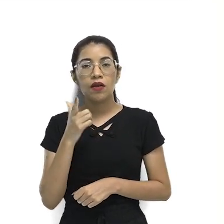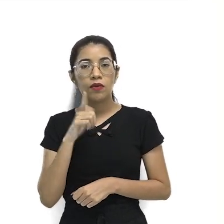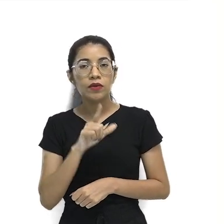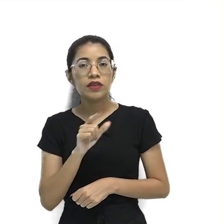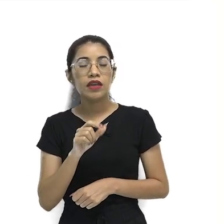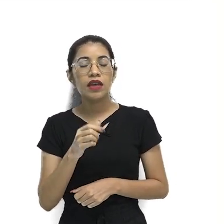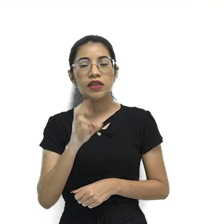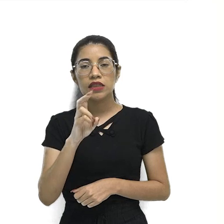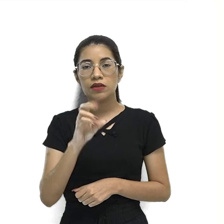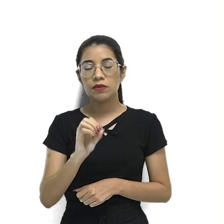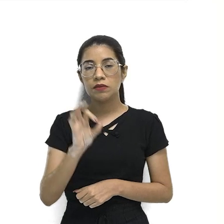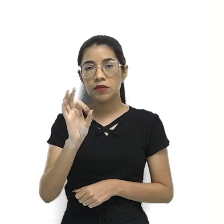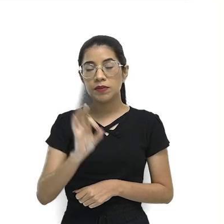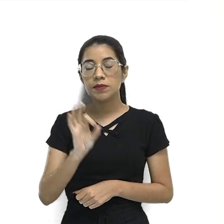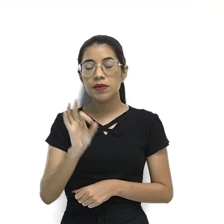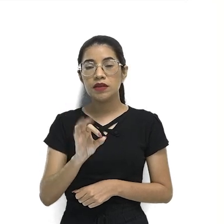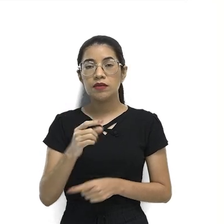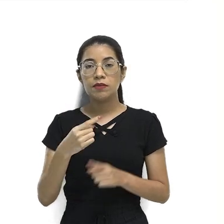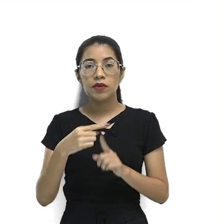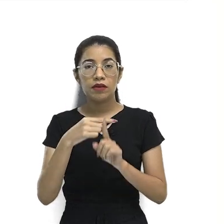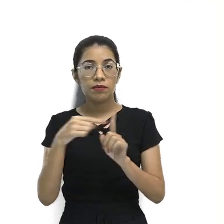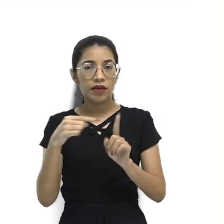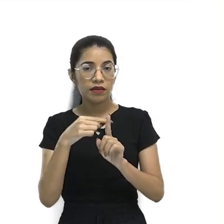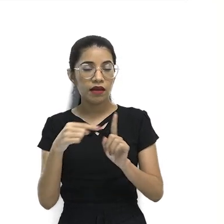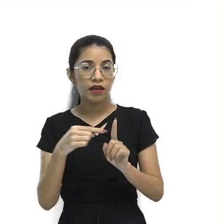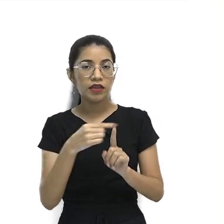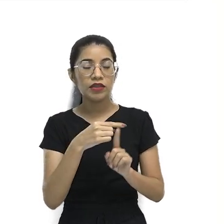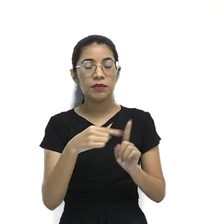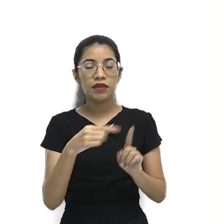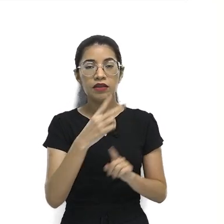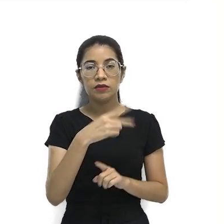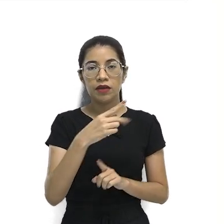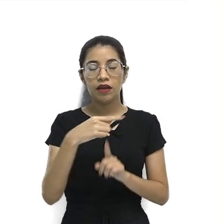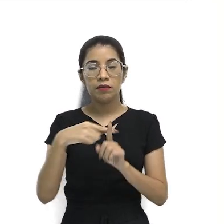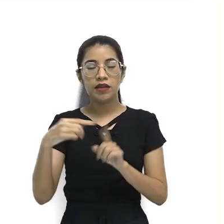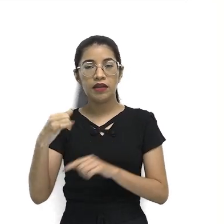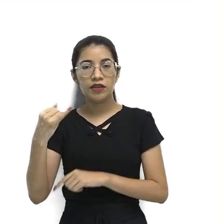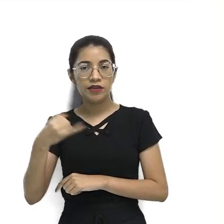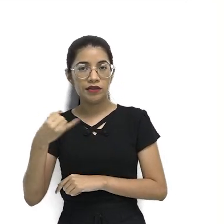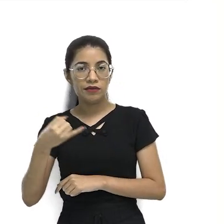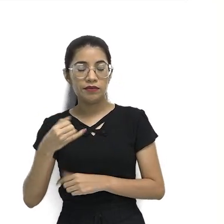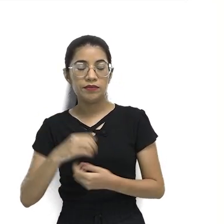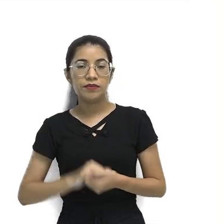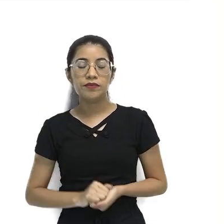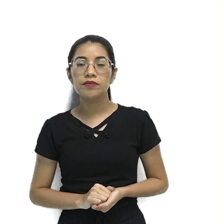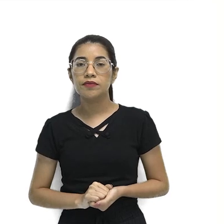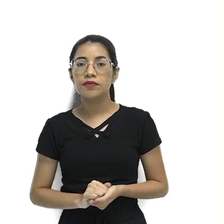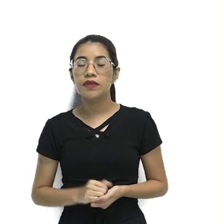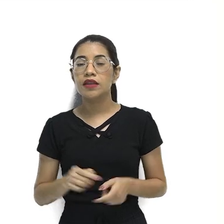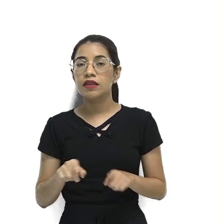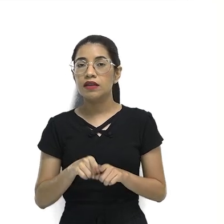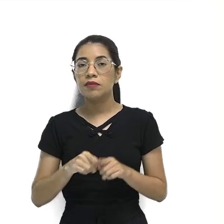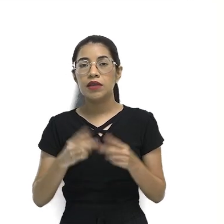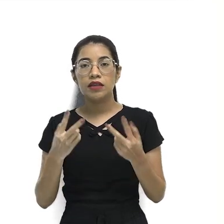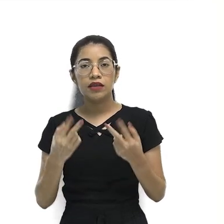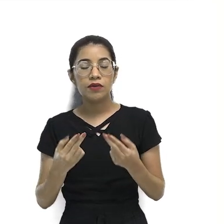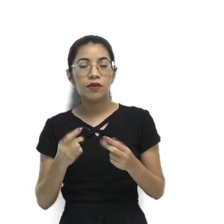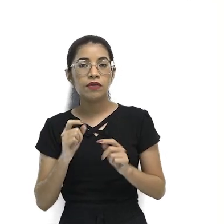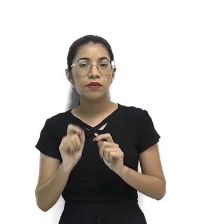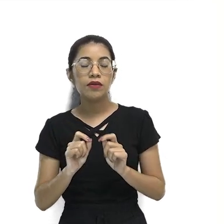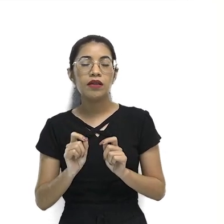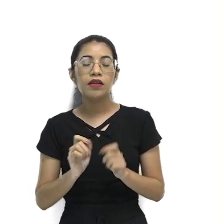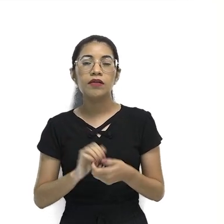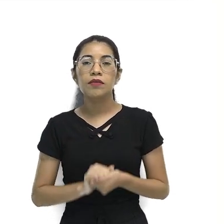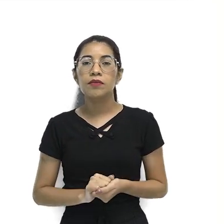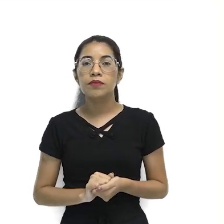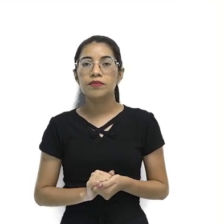de 50%, já que eu tenho metade-metade, né? Metade par, metade ímpar. A mesma ideia nós vamos usar